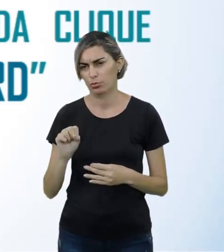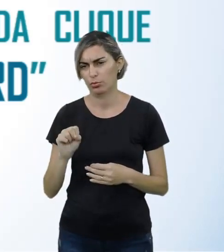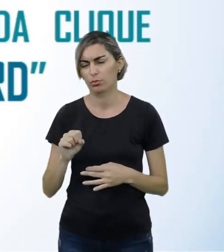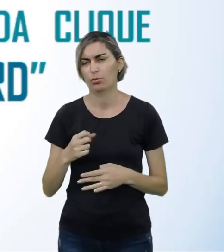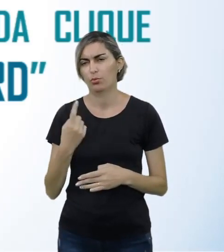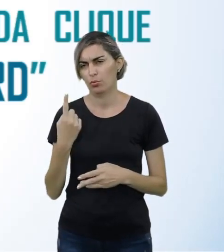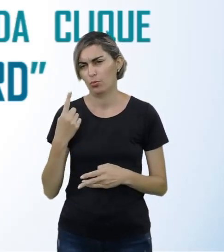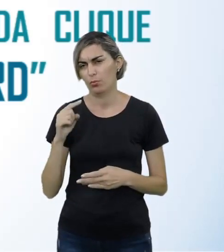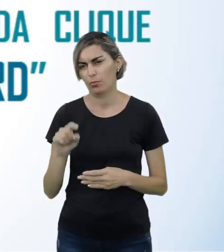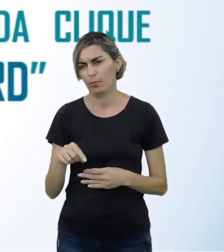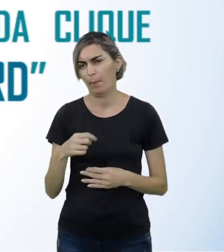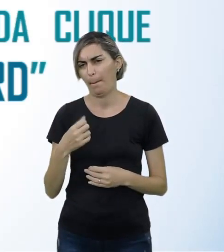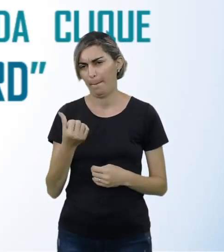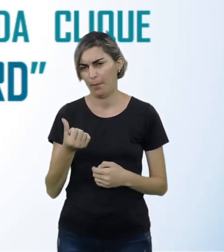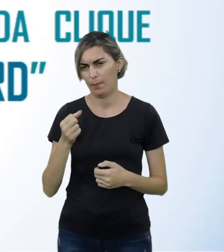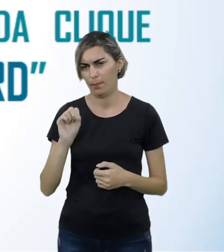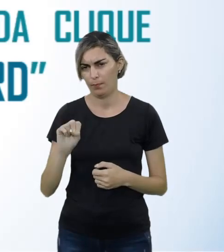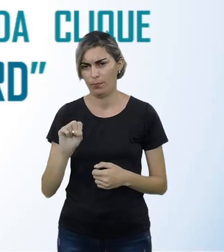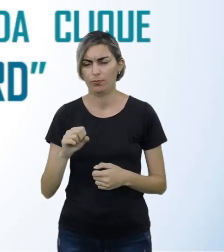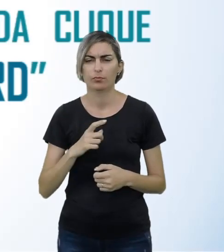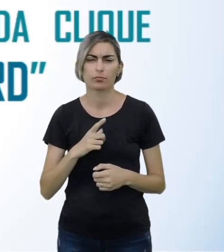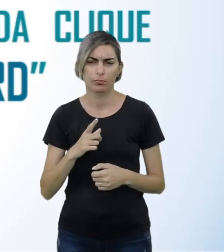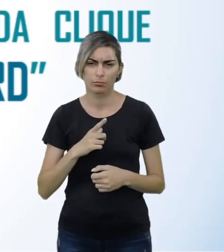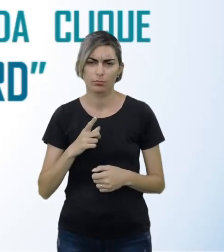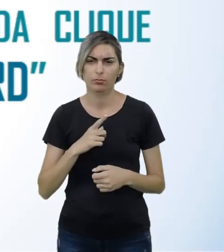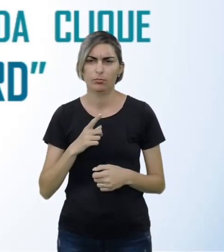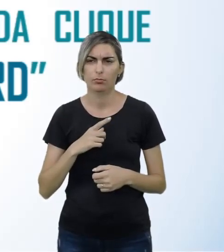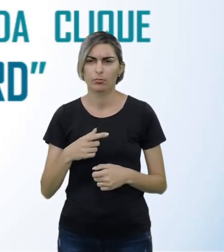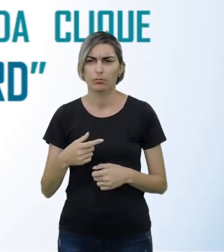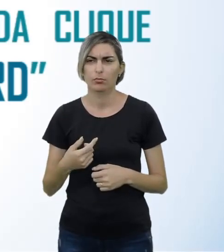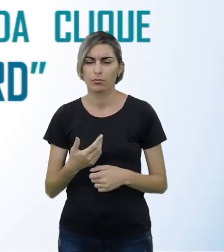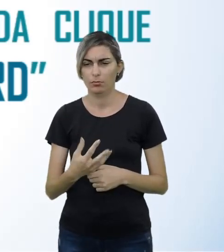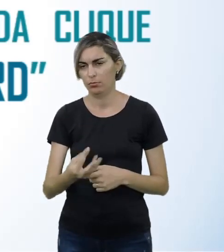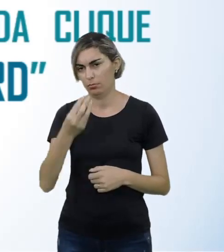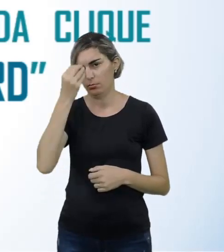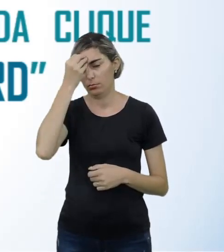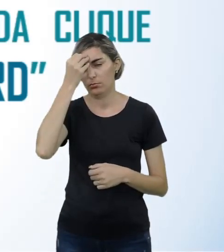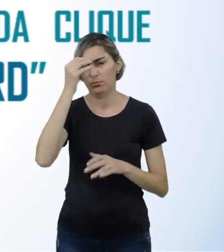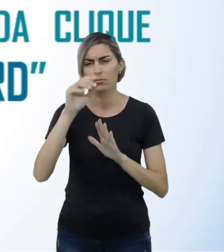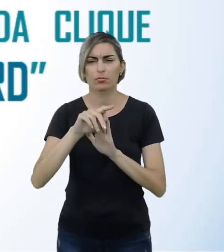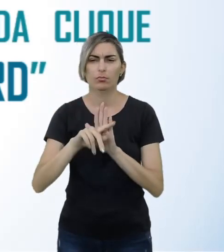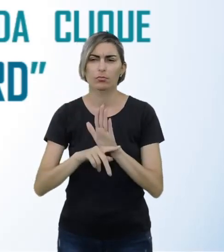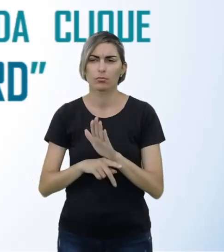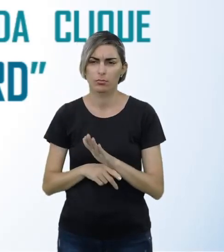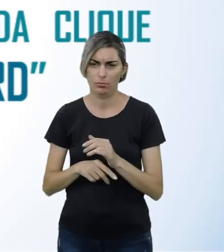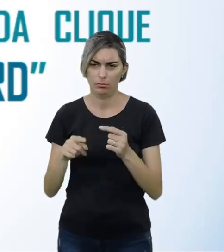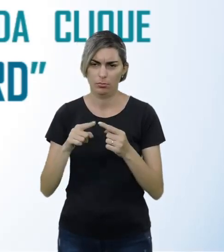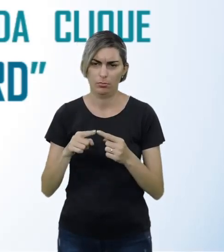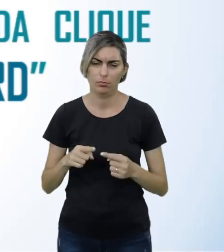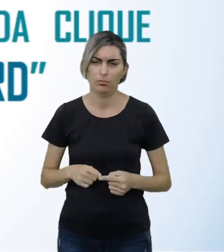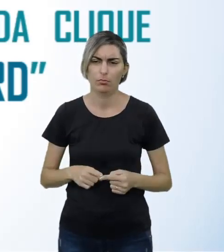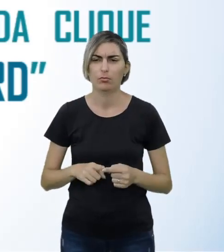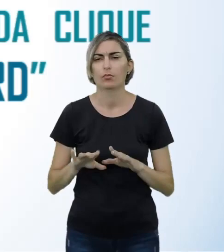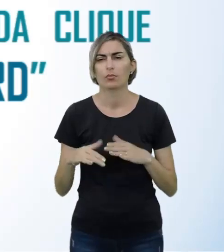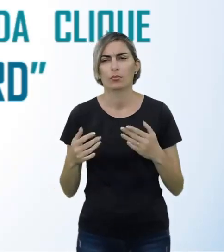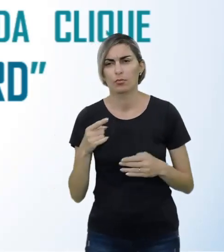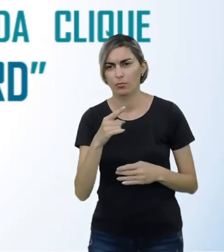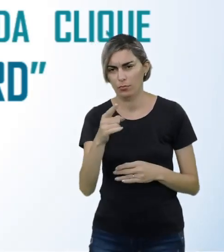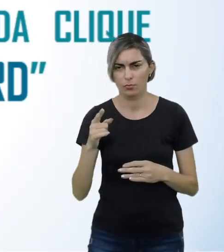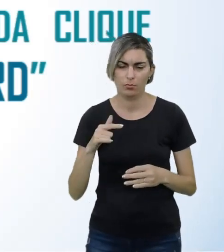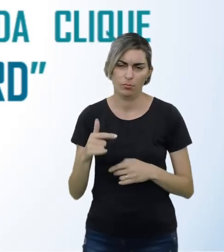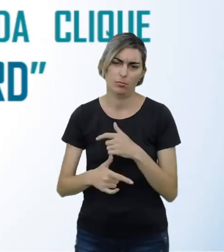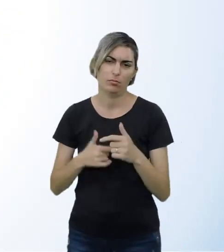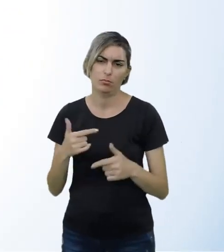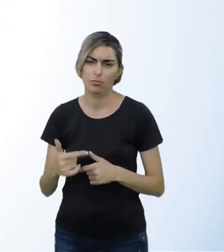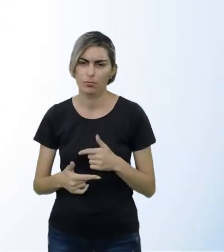com 68. Então você tem que gravar o programa de acordo com aquela placa a qual você está